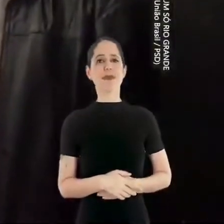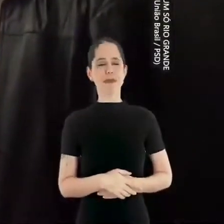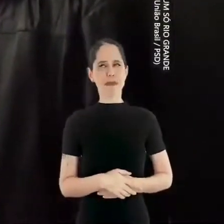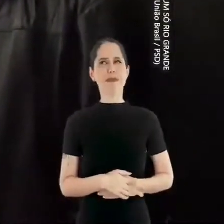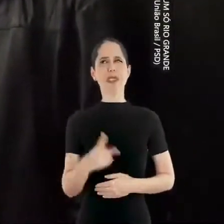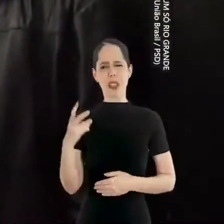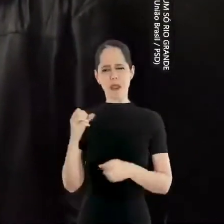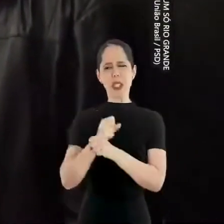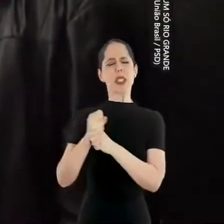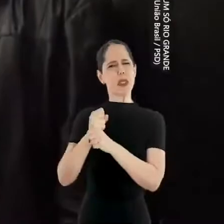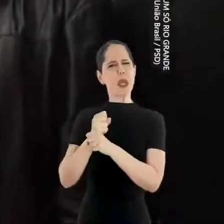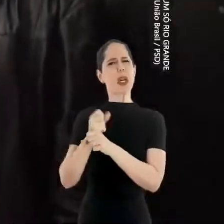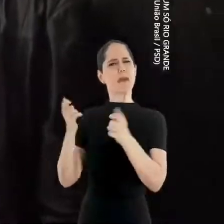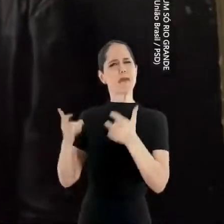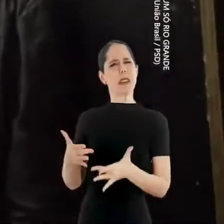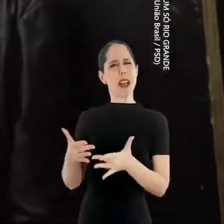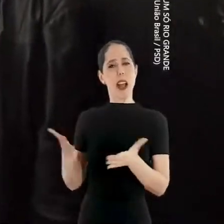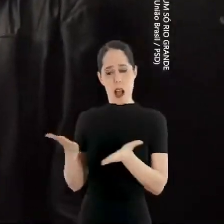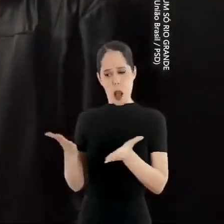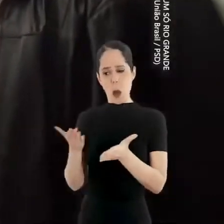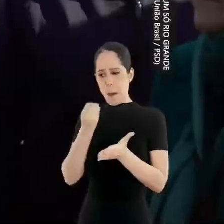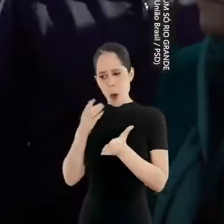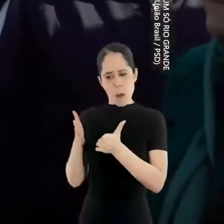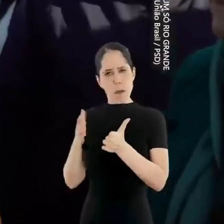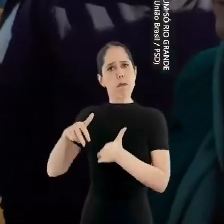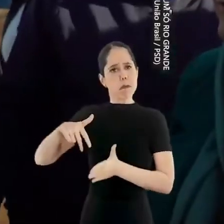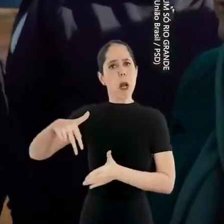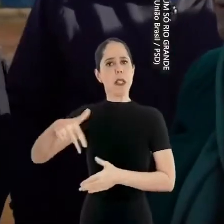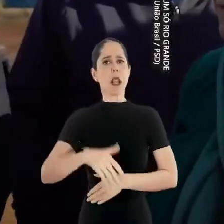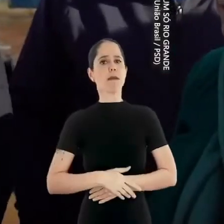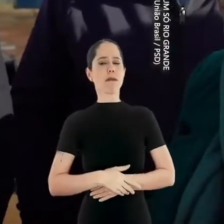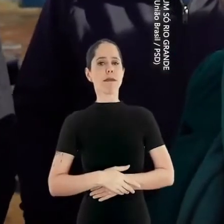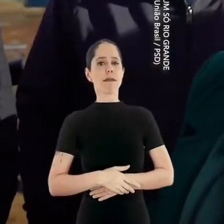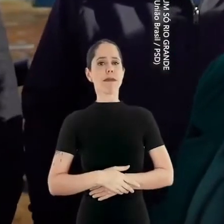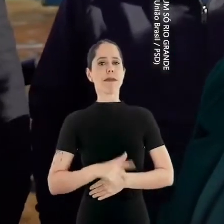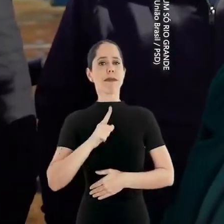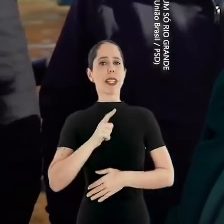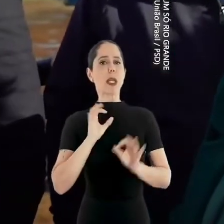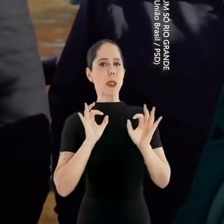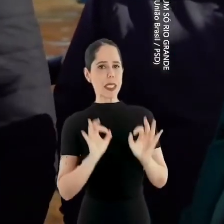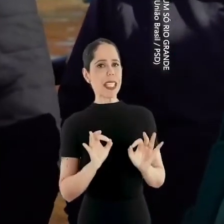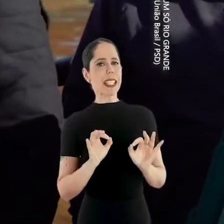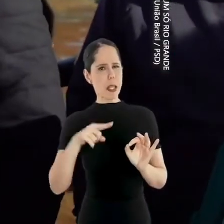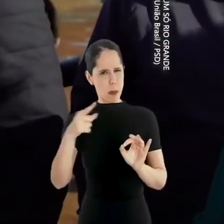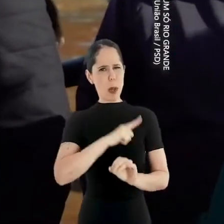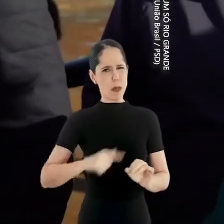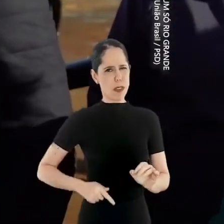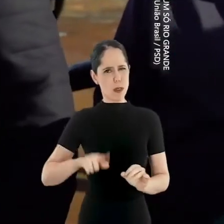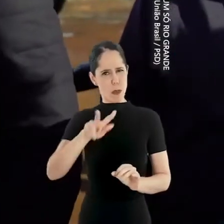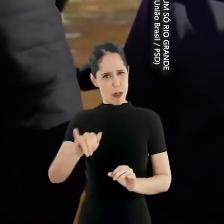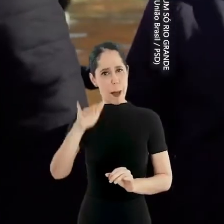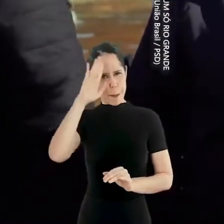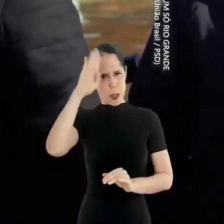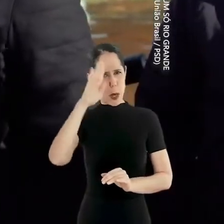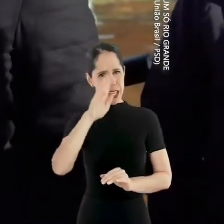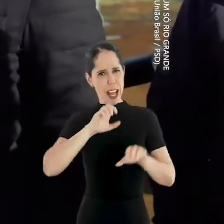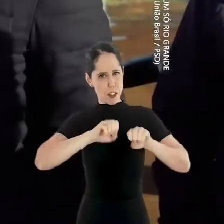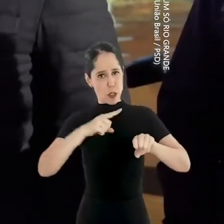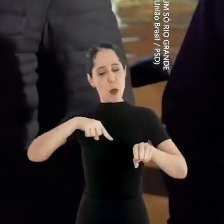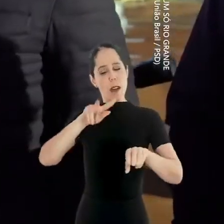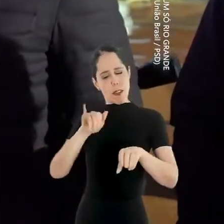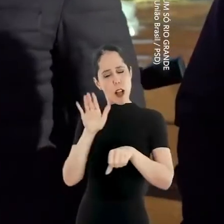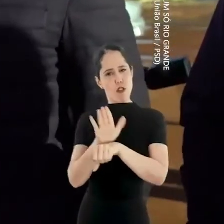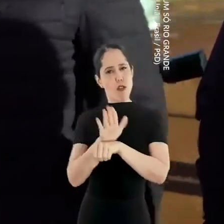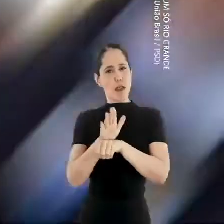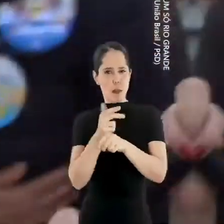Sei lá, 20 anos esse trecho, agora tá bom de andar. Tenho certeza que no próximo governo o senhor vai priorizar a educação e estamos aí para contribuir no que